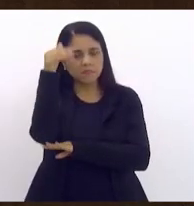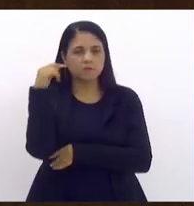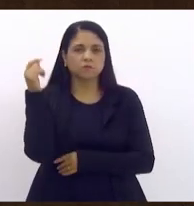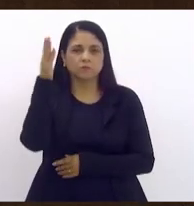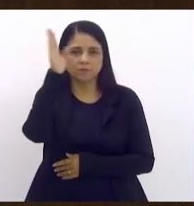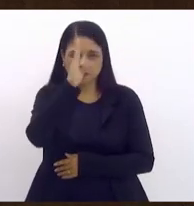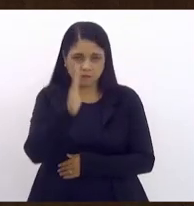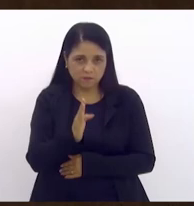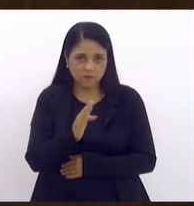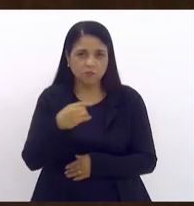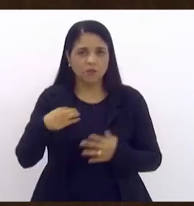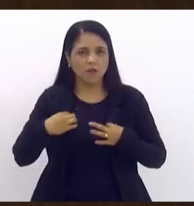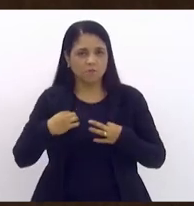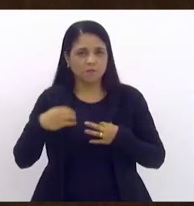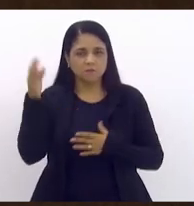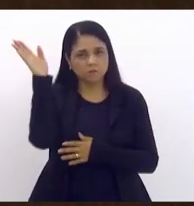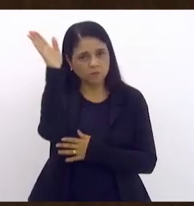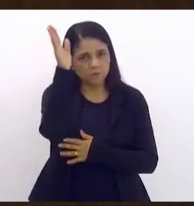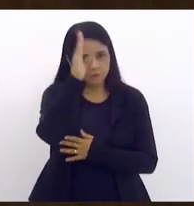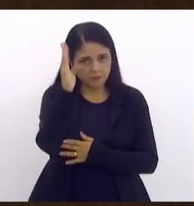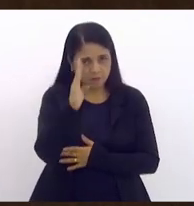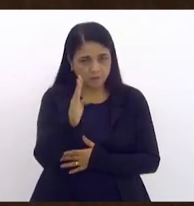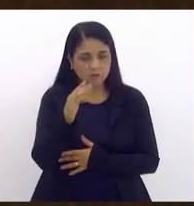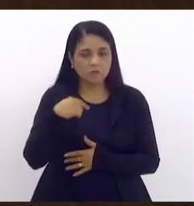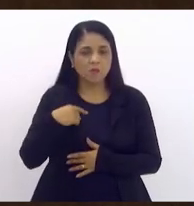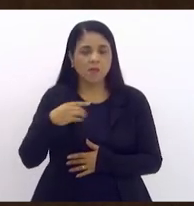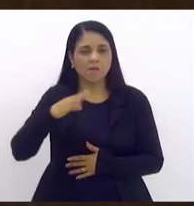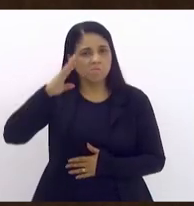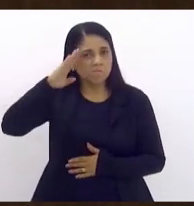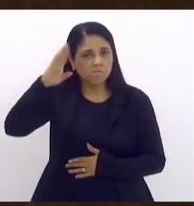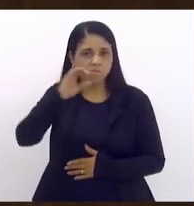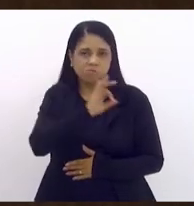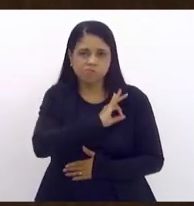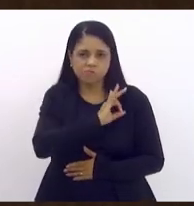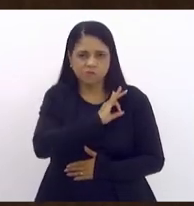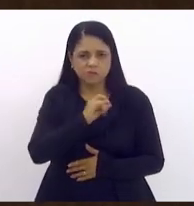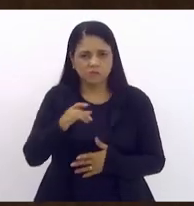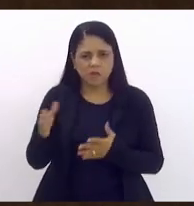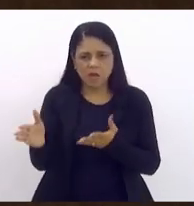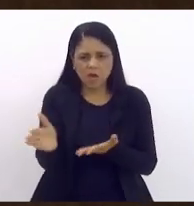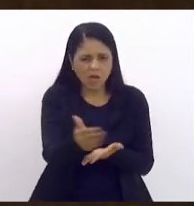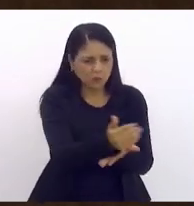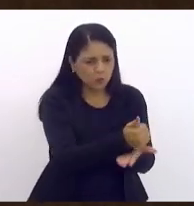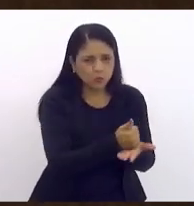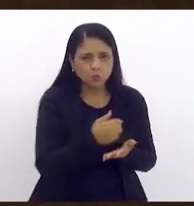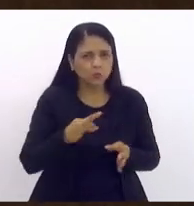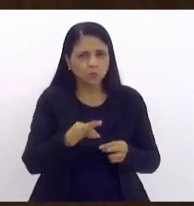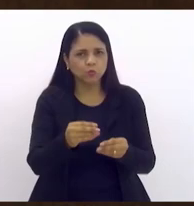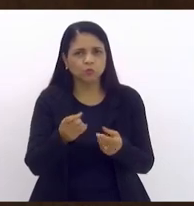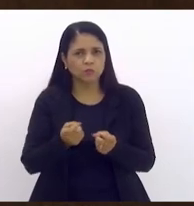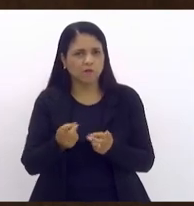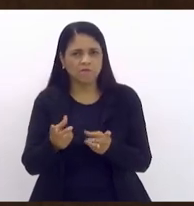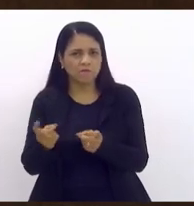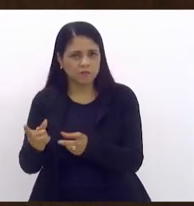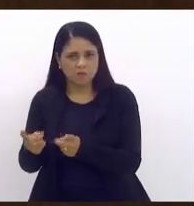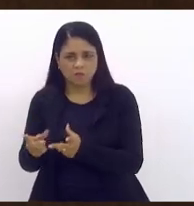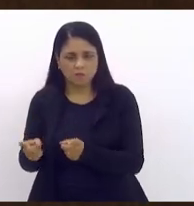Guarda Municipal foi para lá, recolheu os materiais que algumas pessoas estavam vendendo, como bandeira do Brasil,